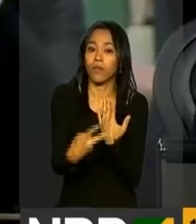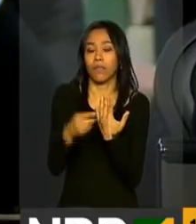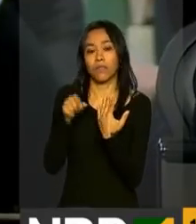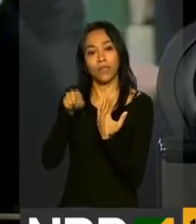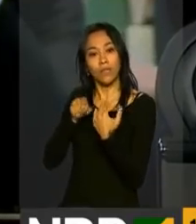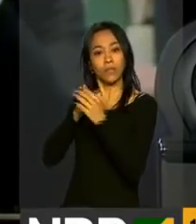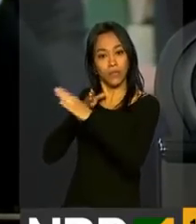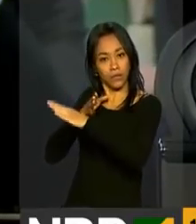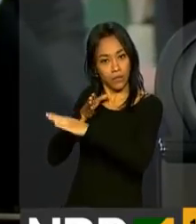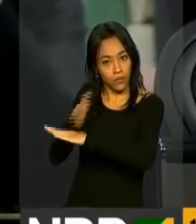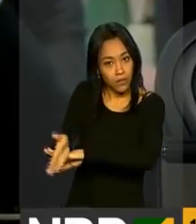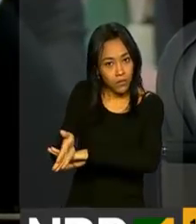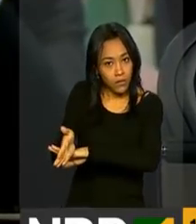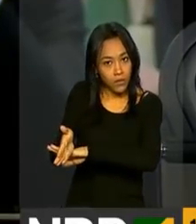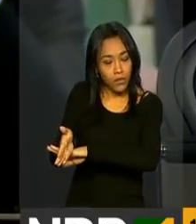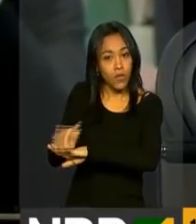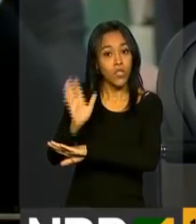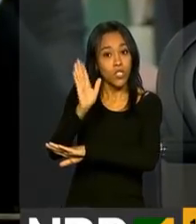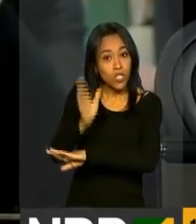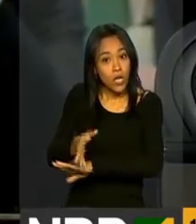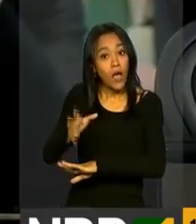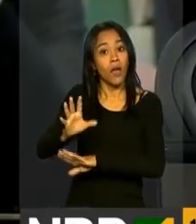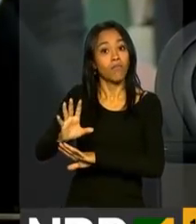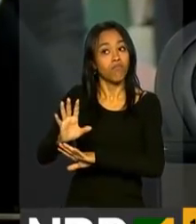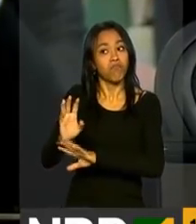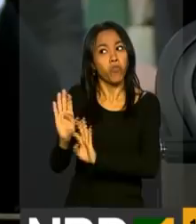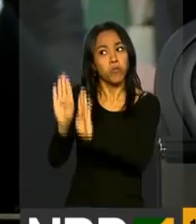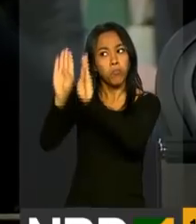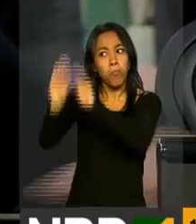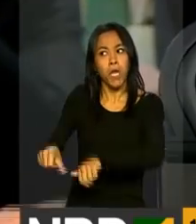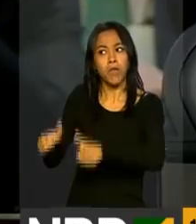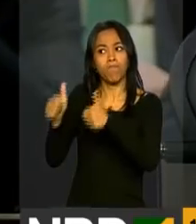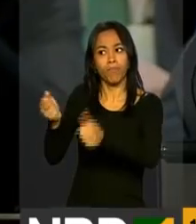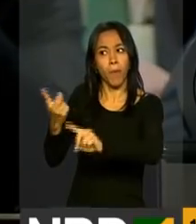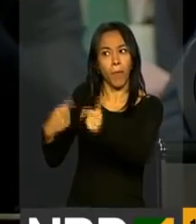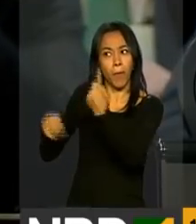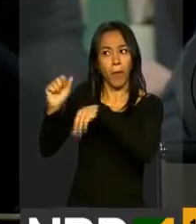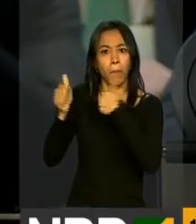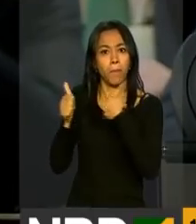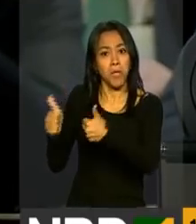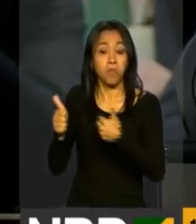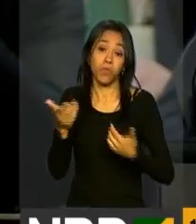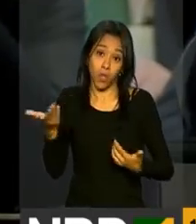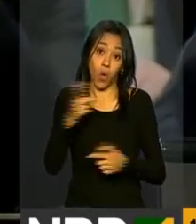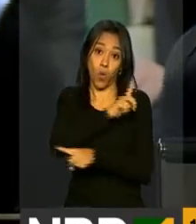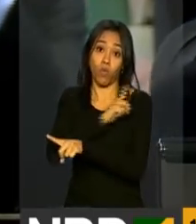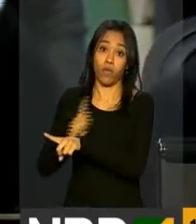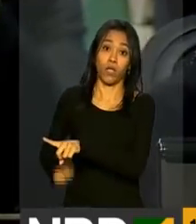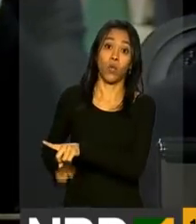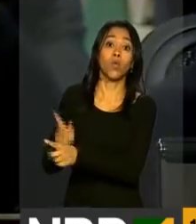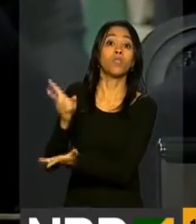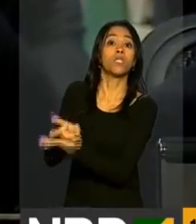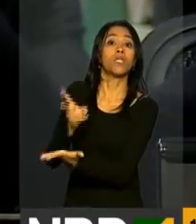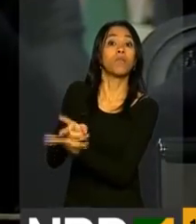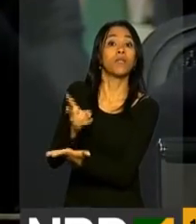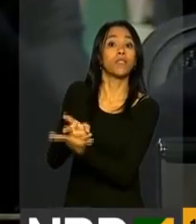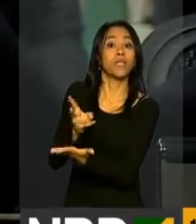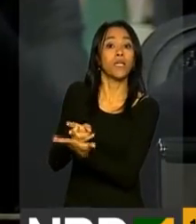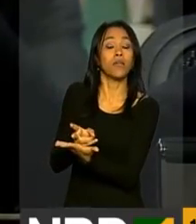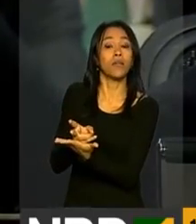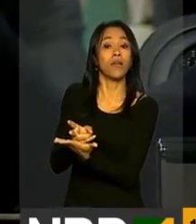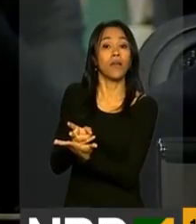seus repito os seus efeitos necessários o governador se comprometeu a manter a mesma estrutura